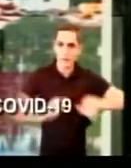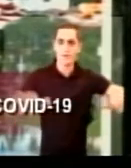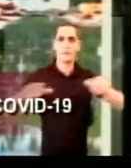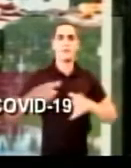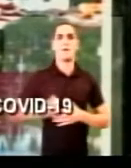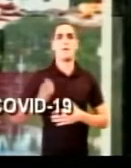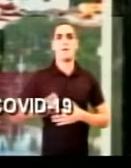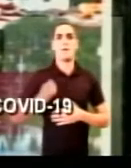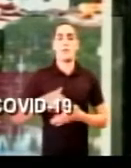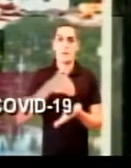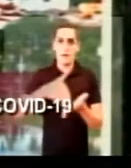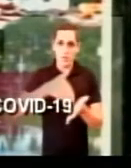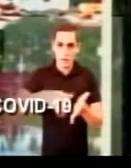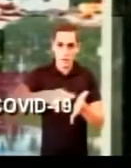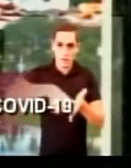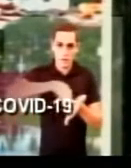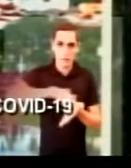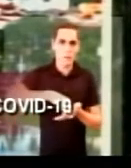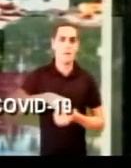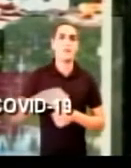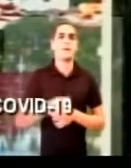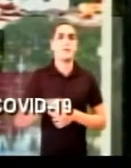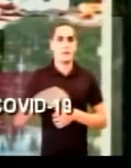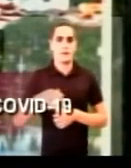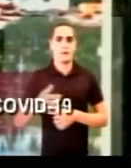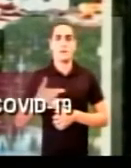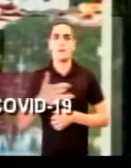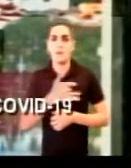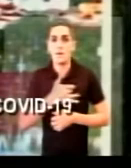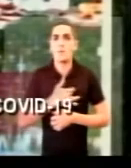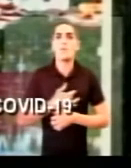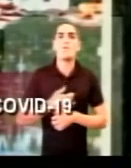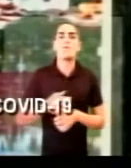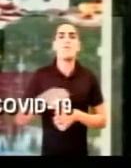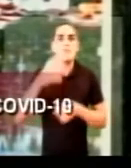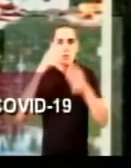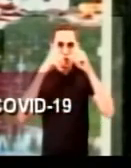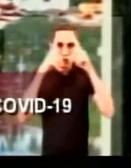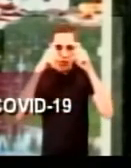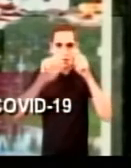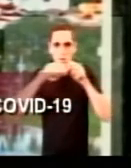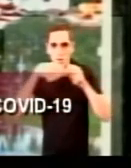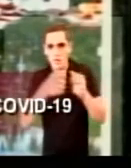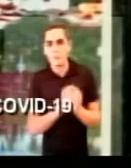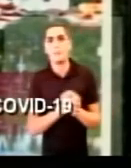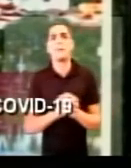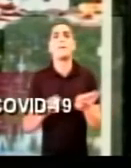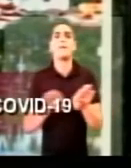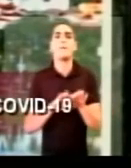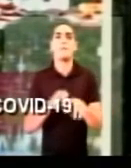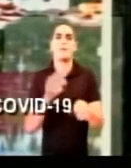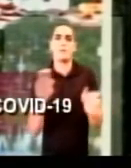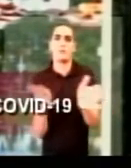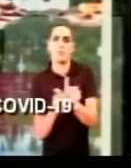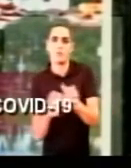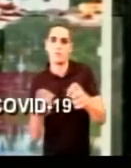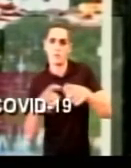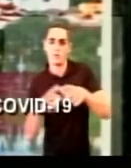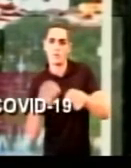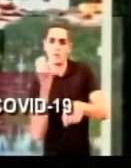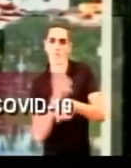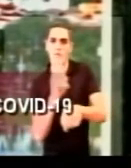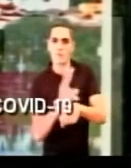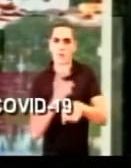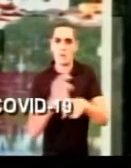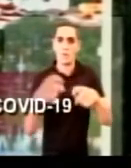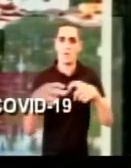teremos a presença do secretário municipal de saúde, Dr. Aldenis Borim, do virologista da FAMERP, o Dr. Maurício